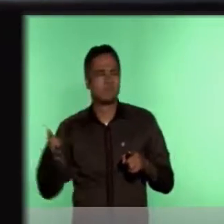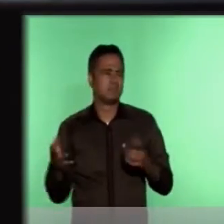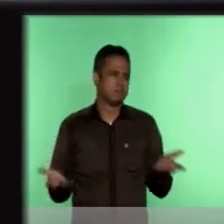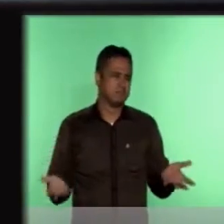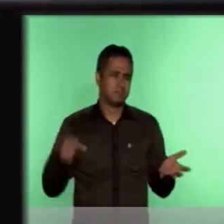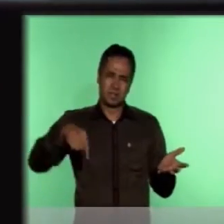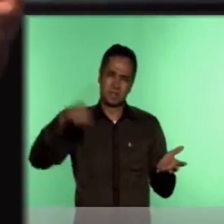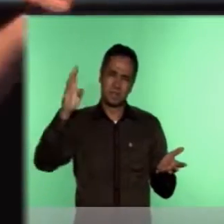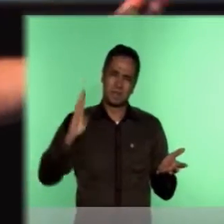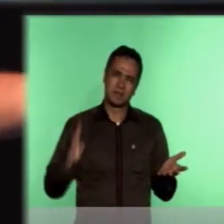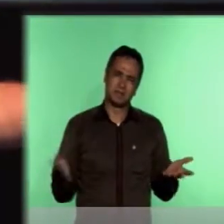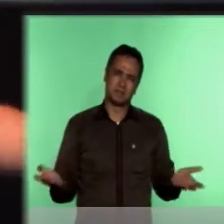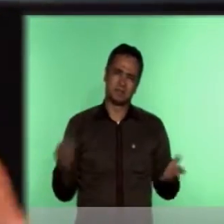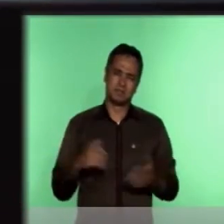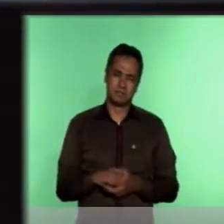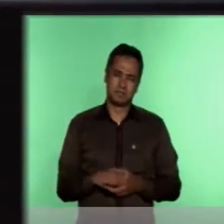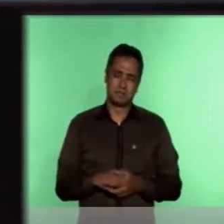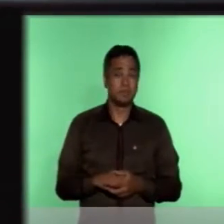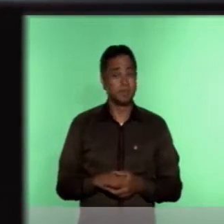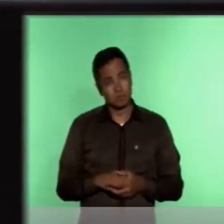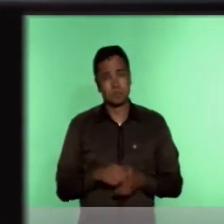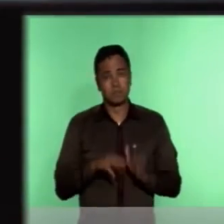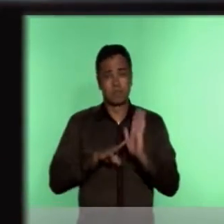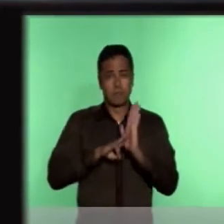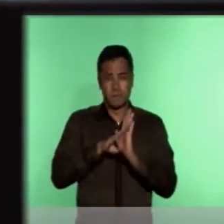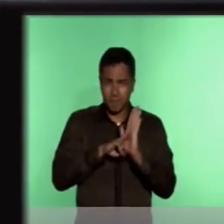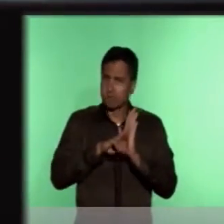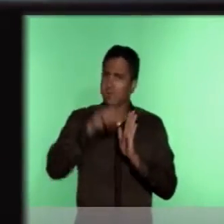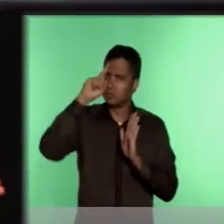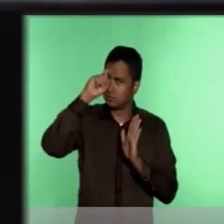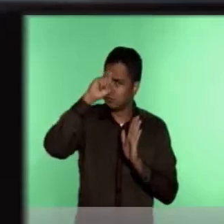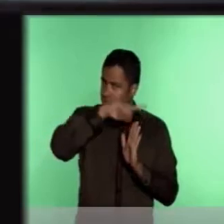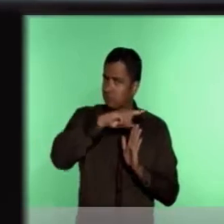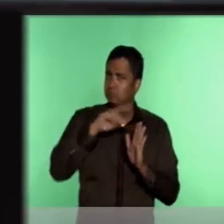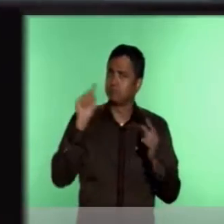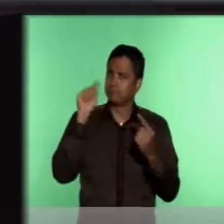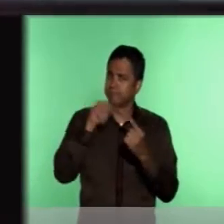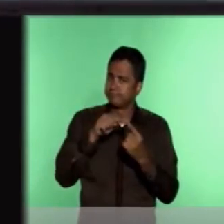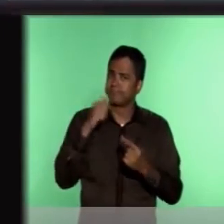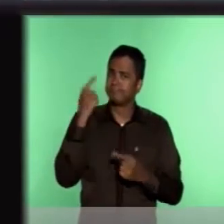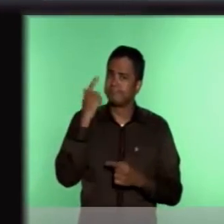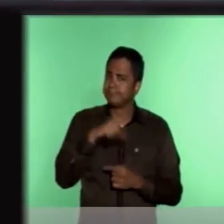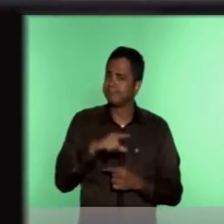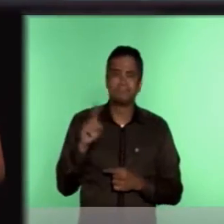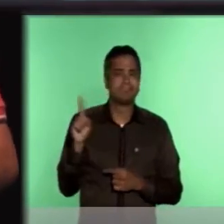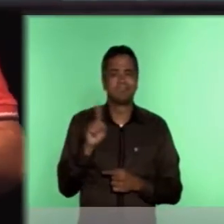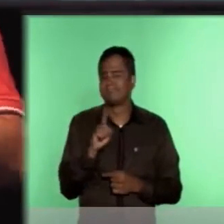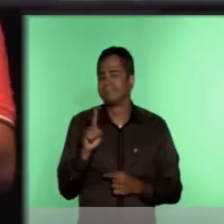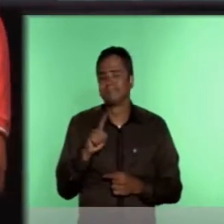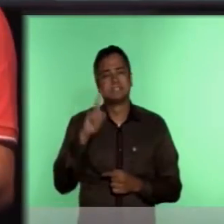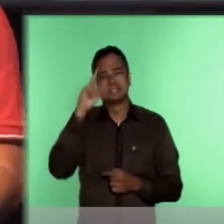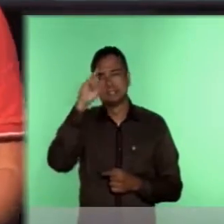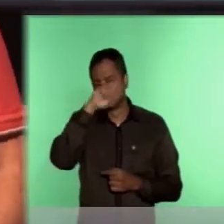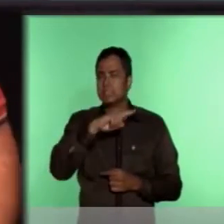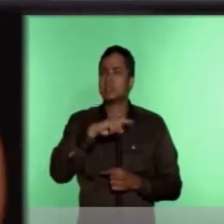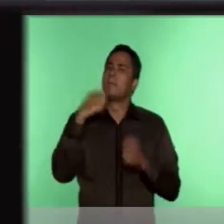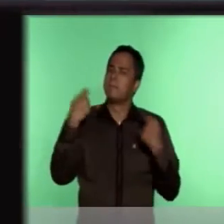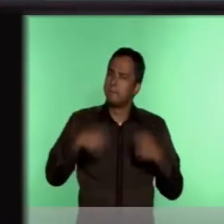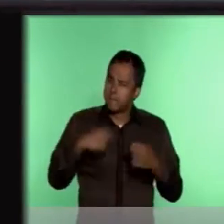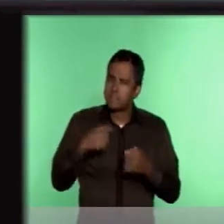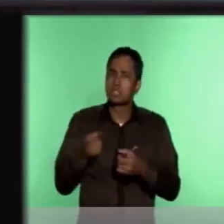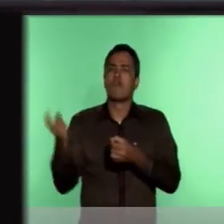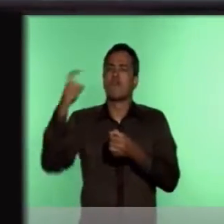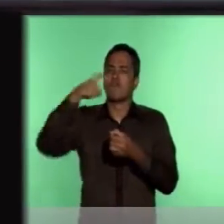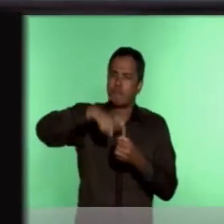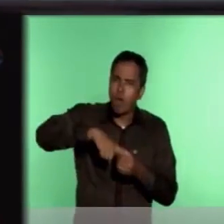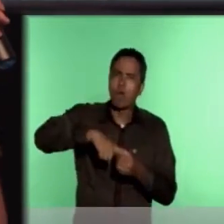de jovens e adultos, em que pese todo o legado de Paulo Freire, ela saiu da agenda pública brasileira e precisa voltar à agenda